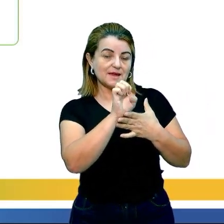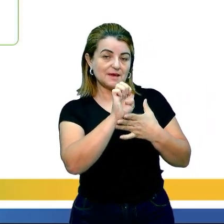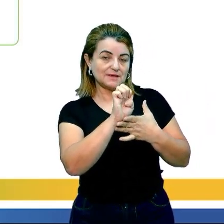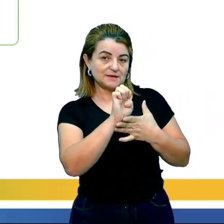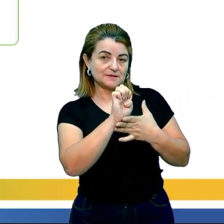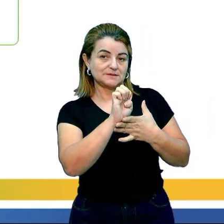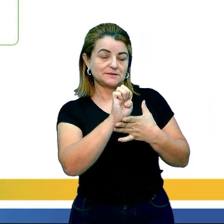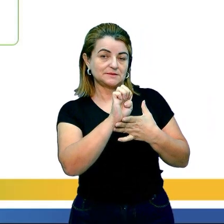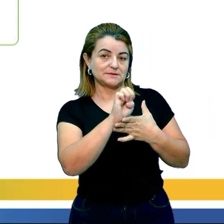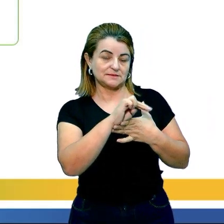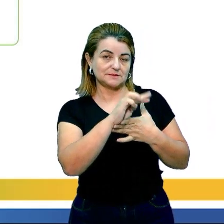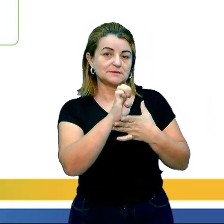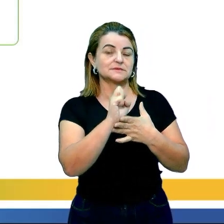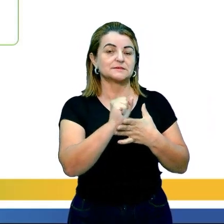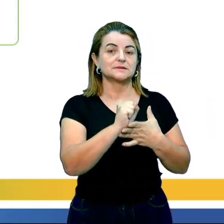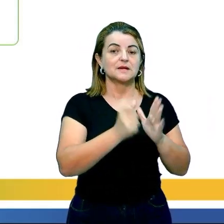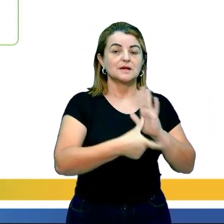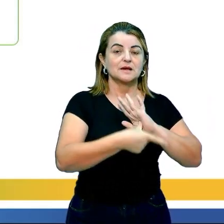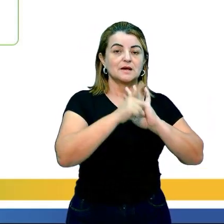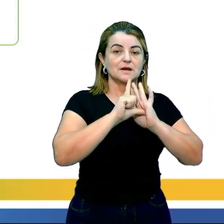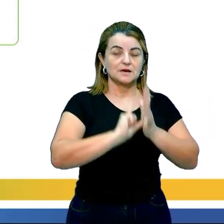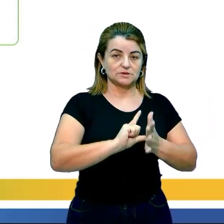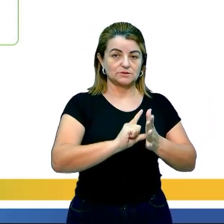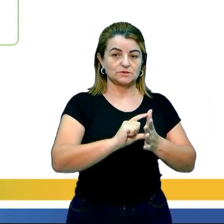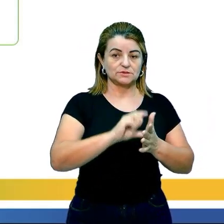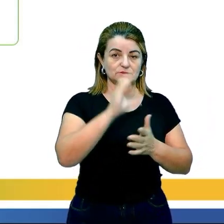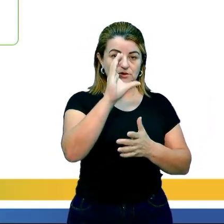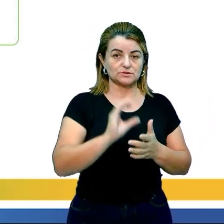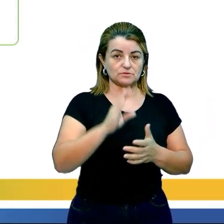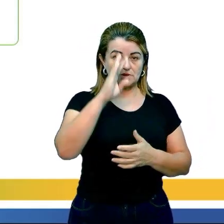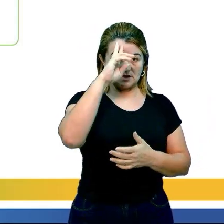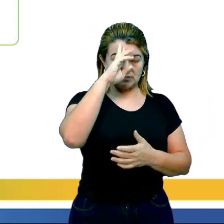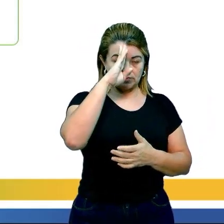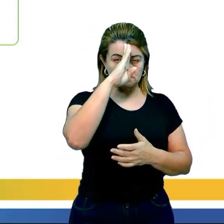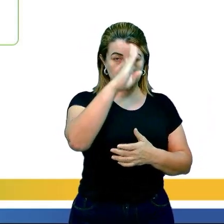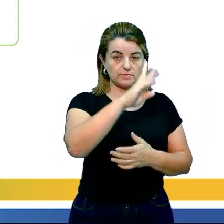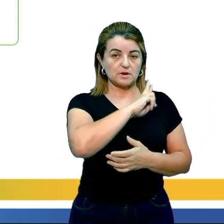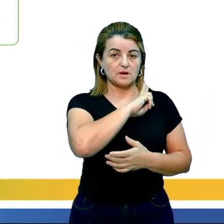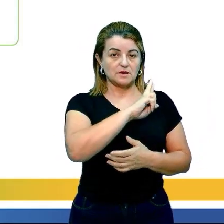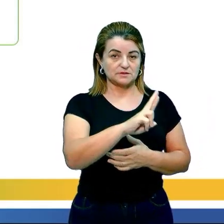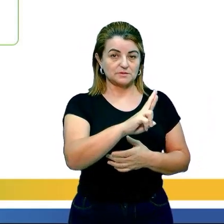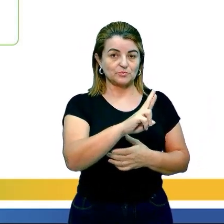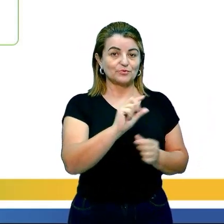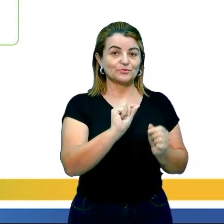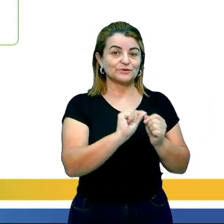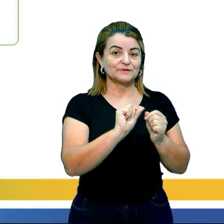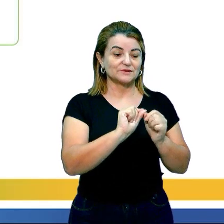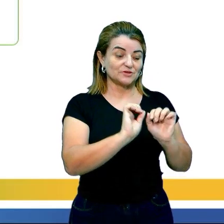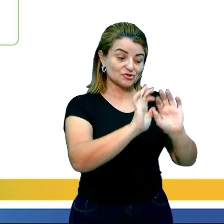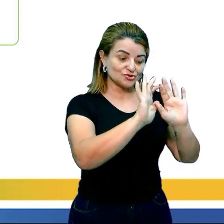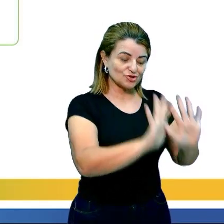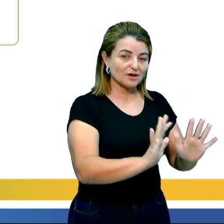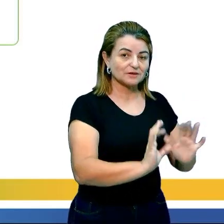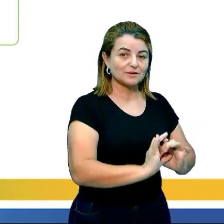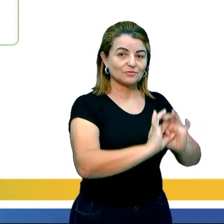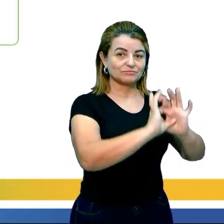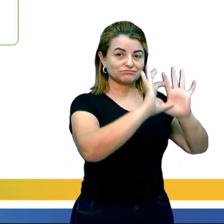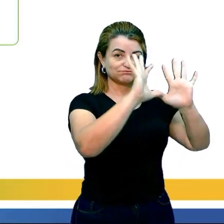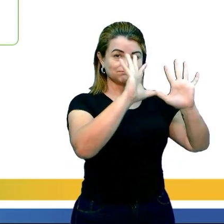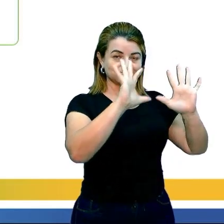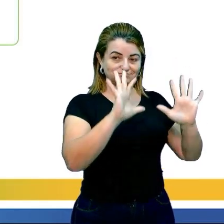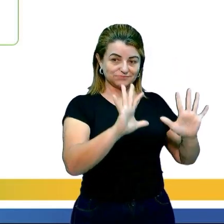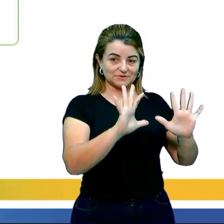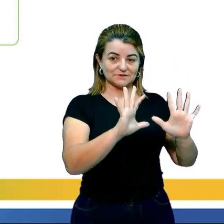de Cristo Ele vai ser o principal responsável né Por estabelecer a democracia através do